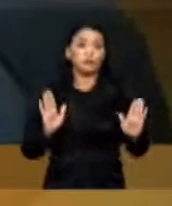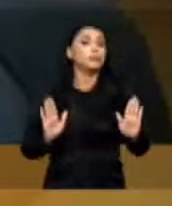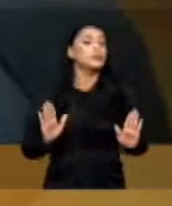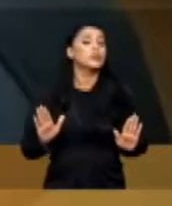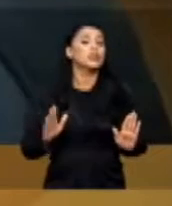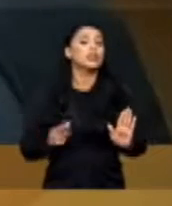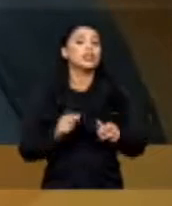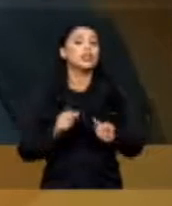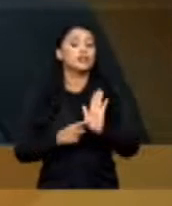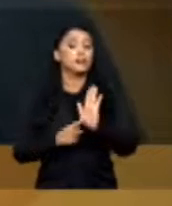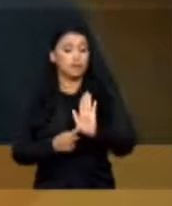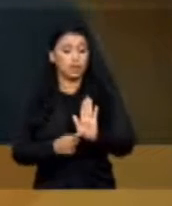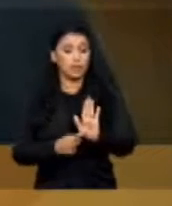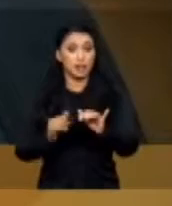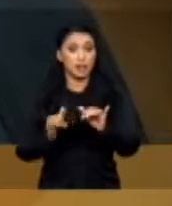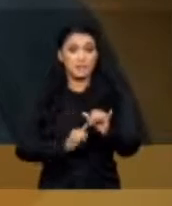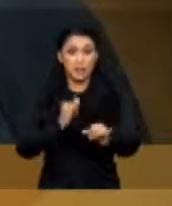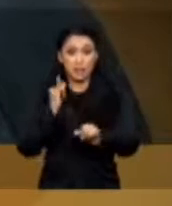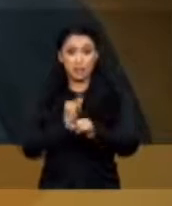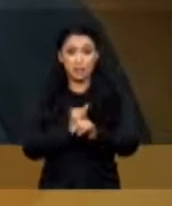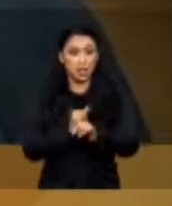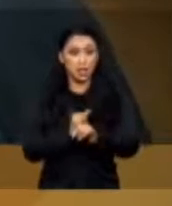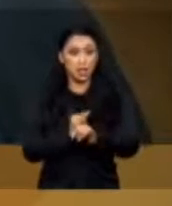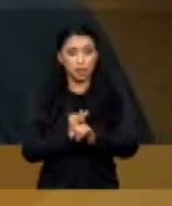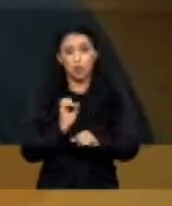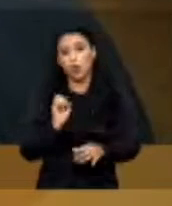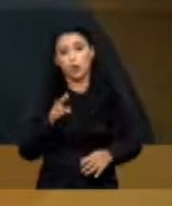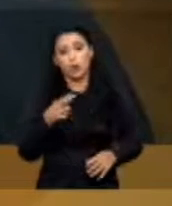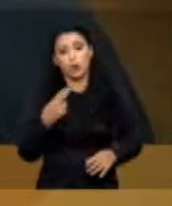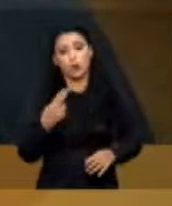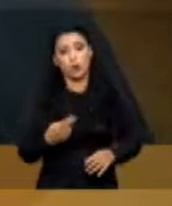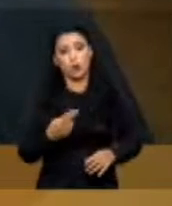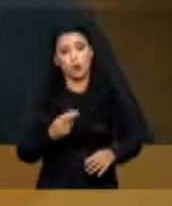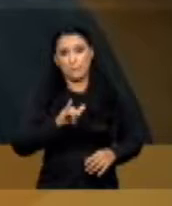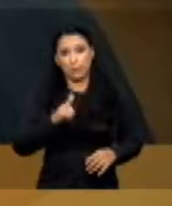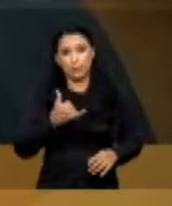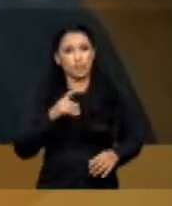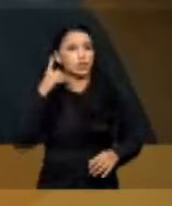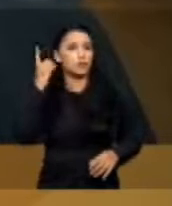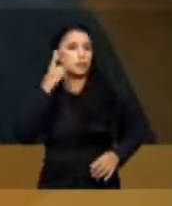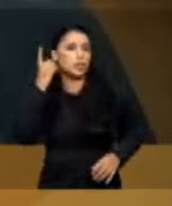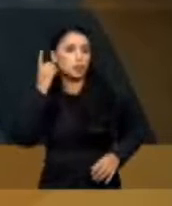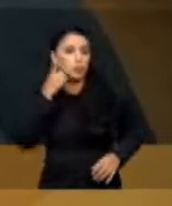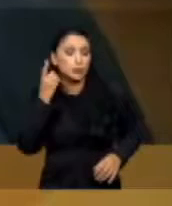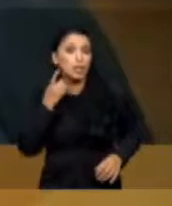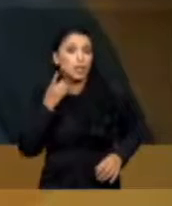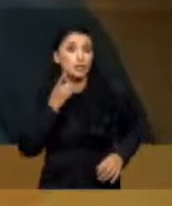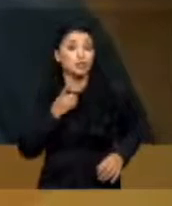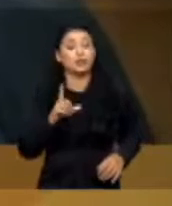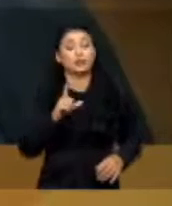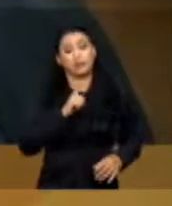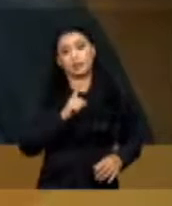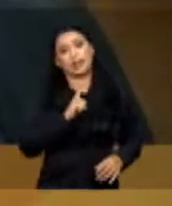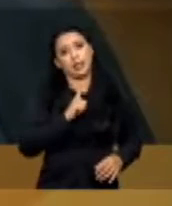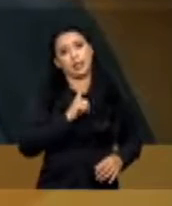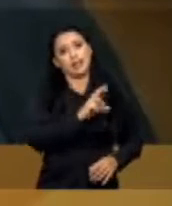o transpôs tem, pela internet e pelo cargo que ocupa, a responsabilidade de não